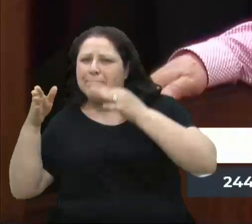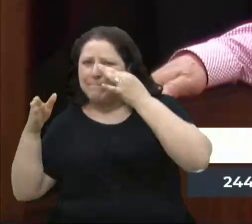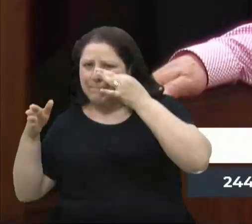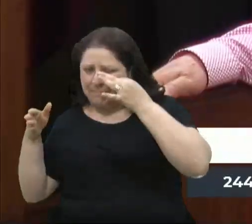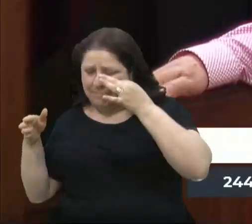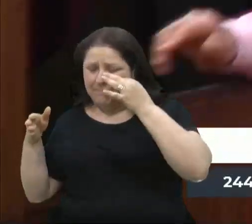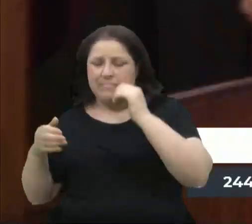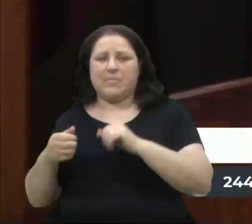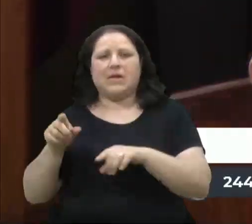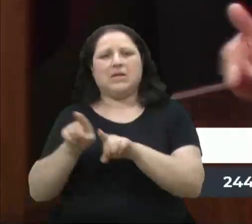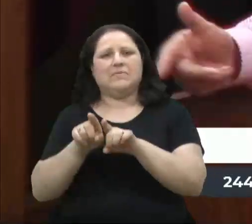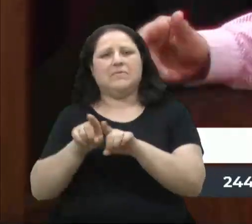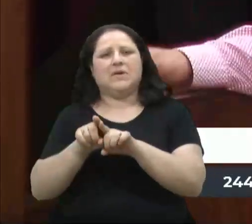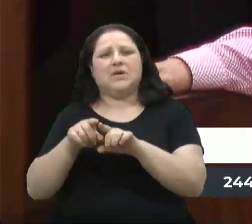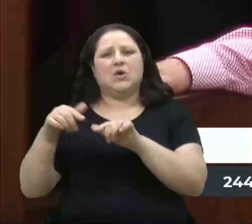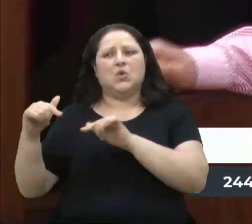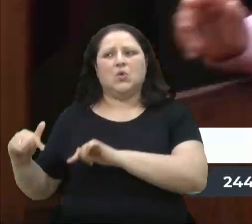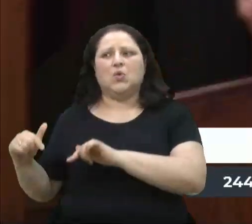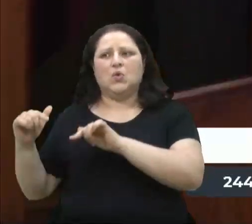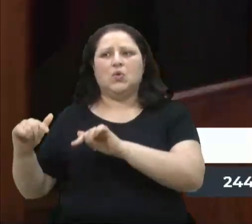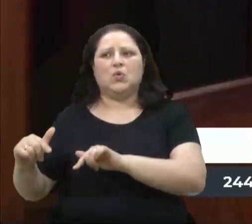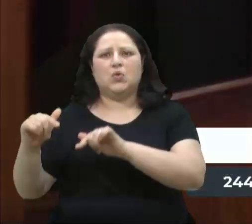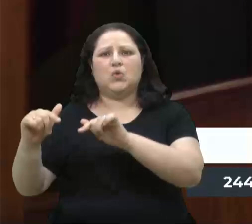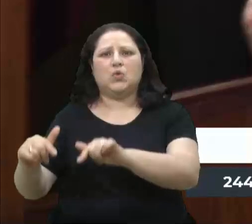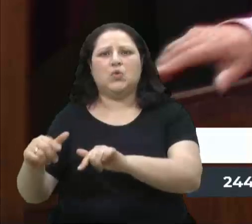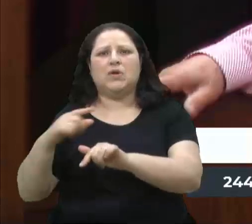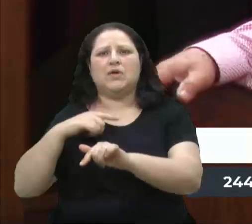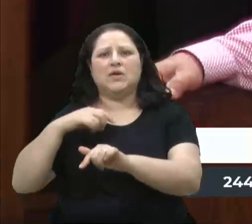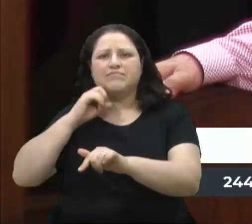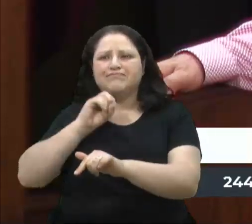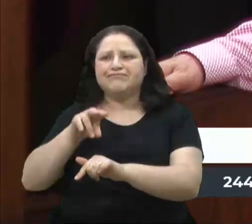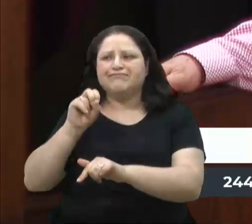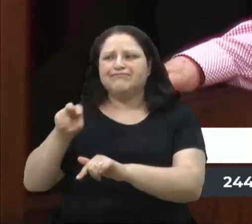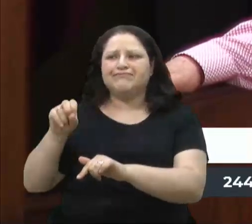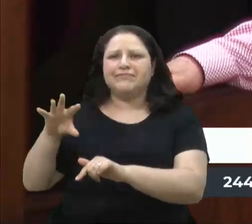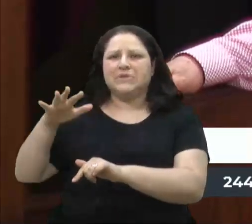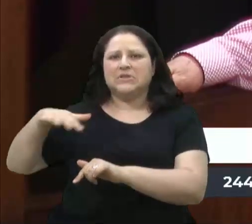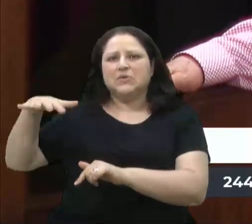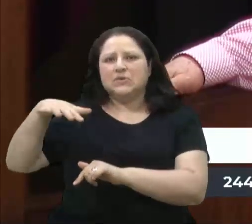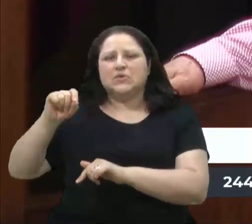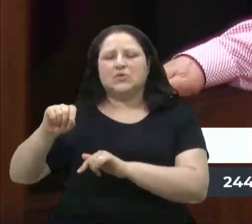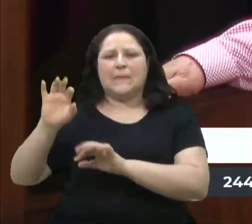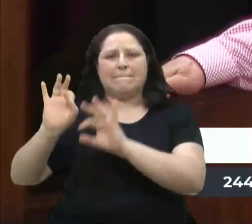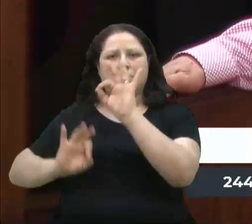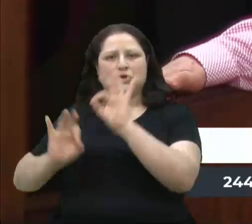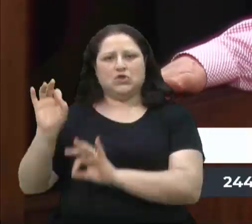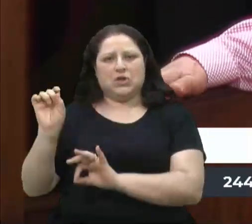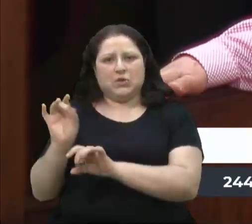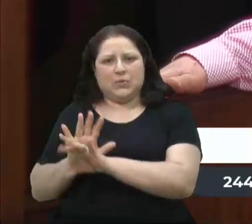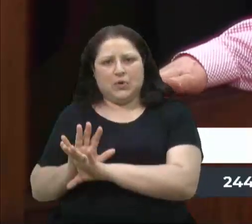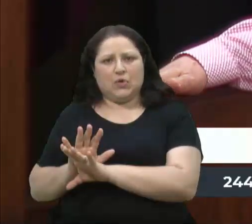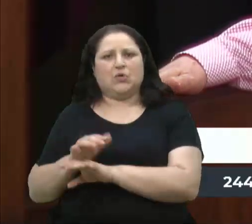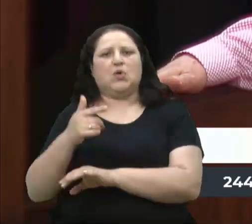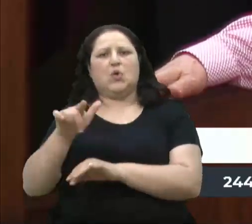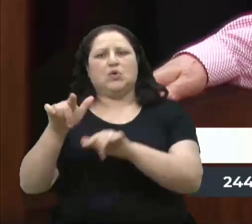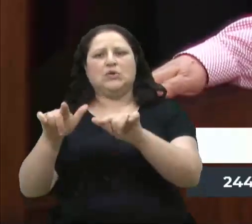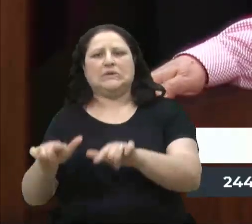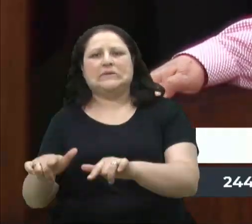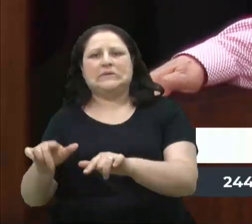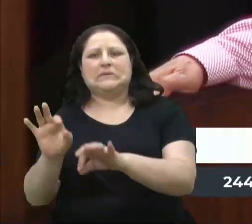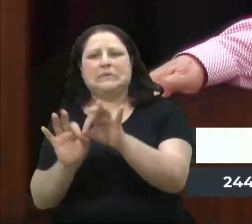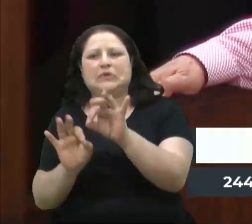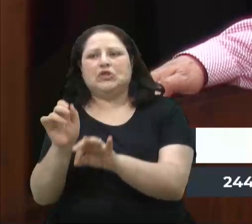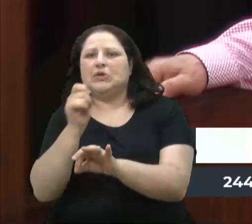muito, em vários lugares, ainda situações que o projeto está pronto, outros em andamento,